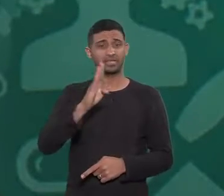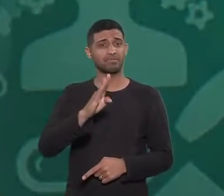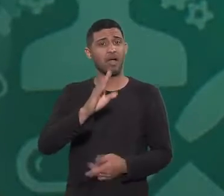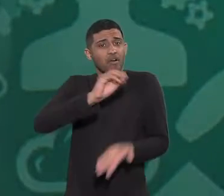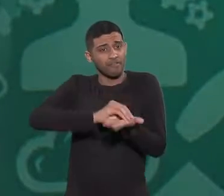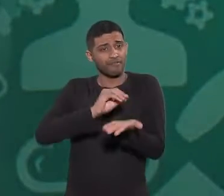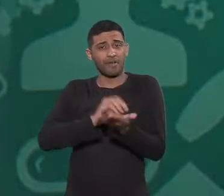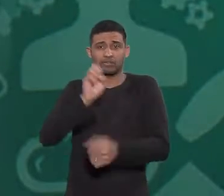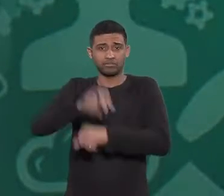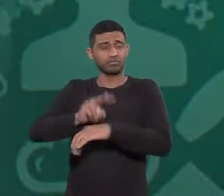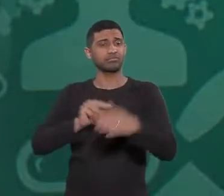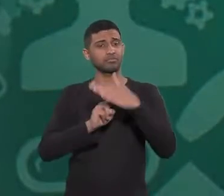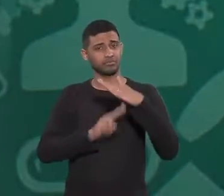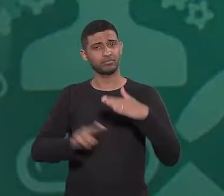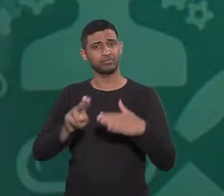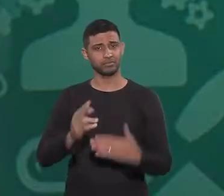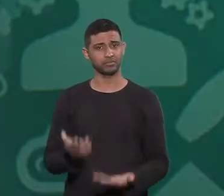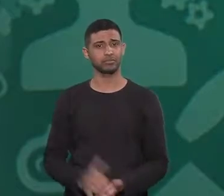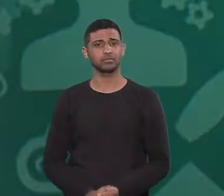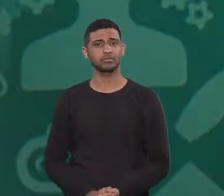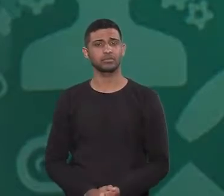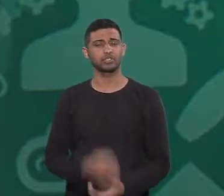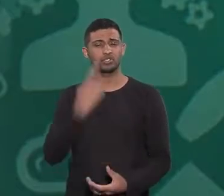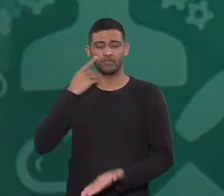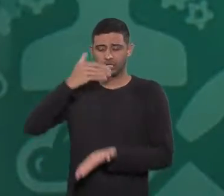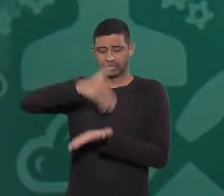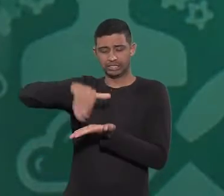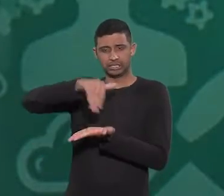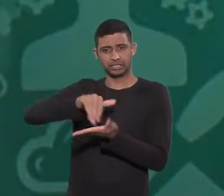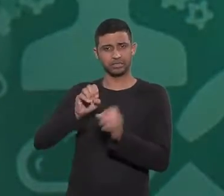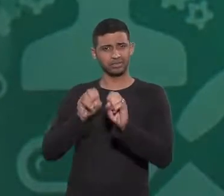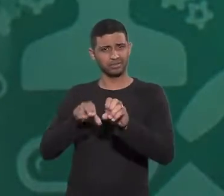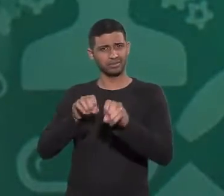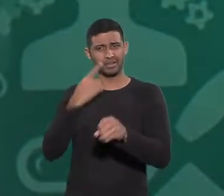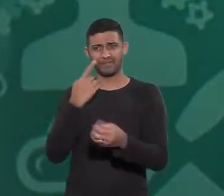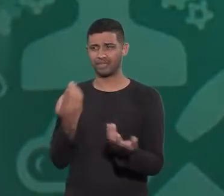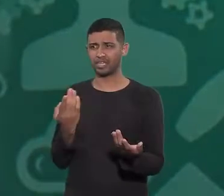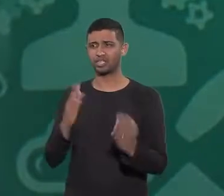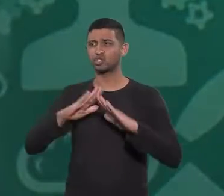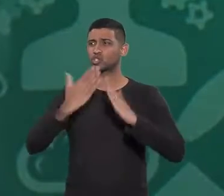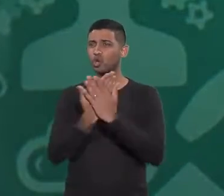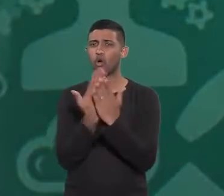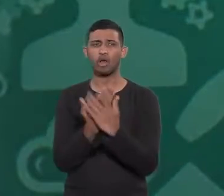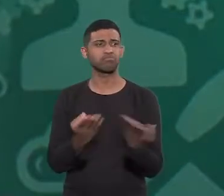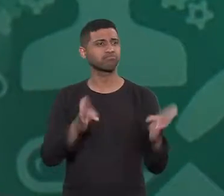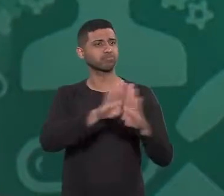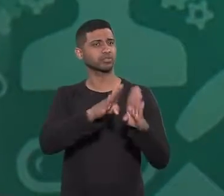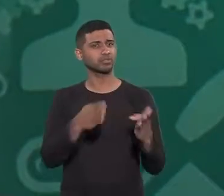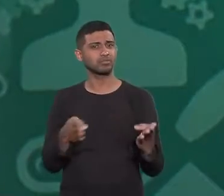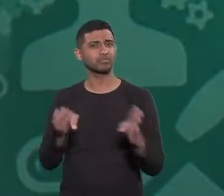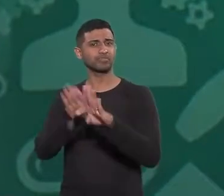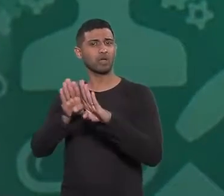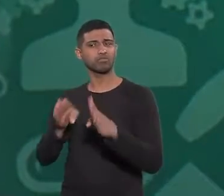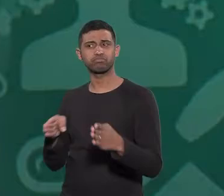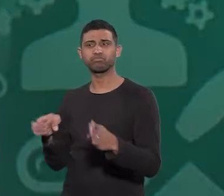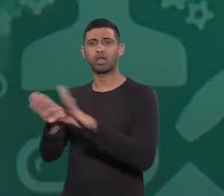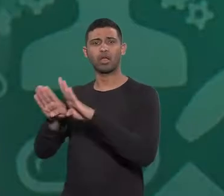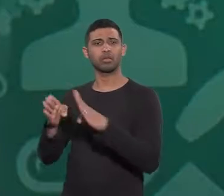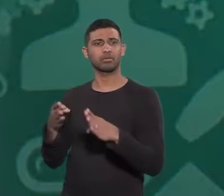de evasão. Que a gente viu nos últimos anos a Secretaria de Educação ir fechando escolas inteiras